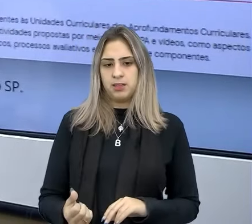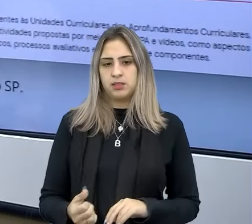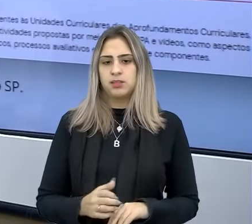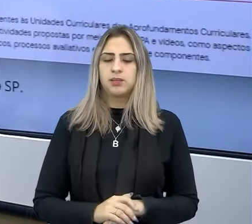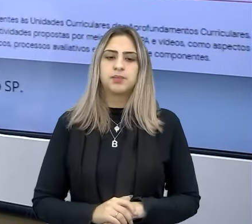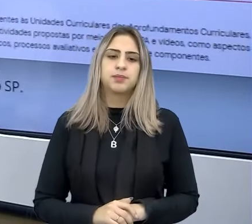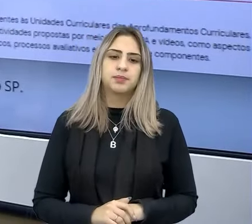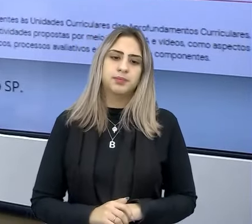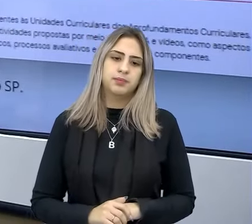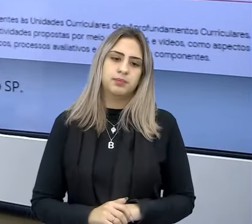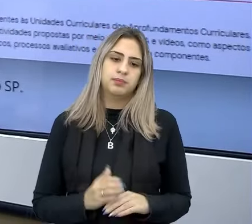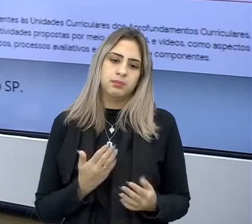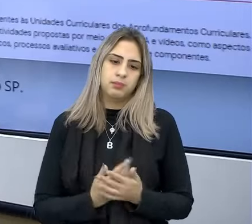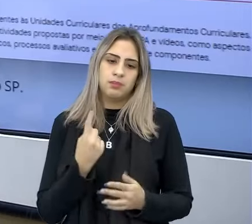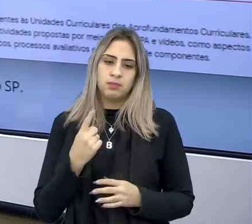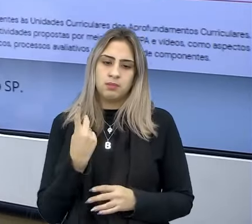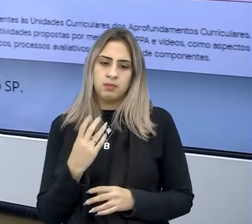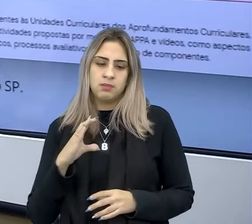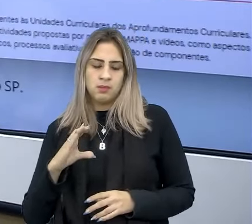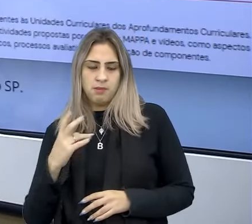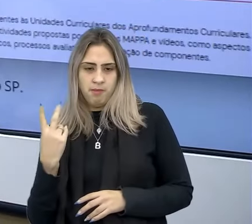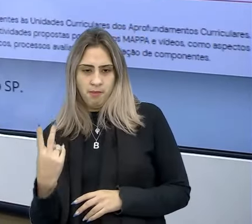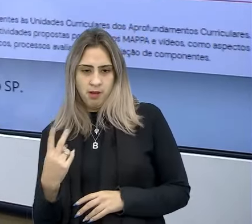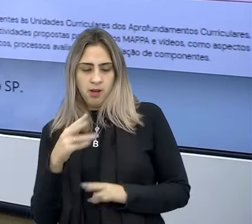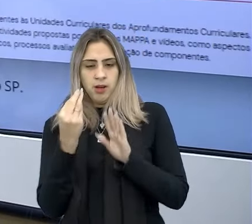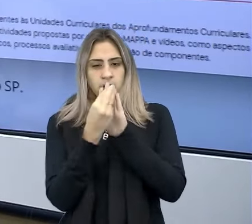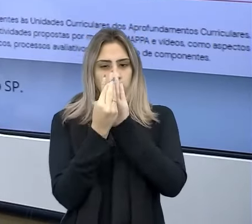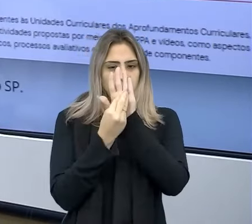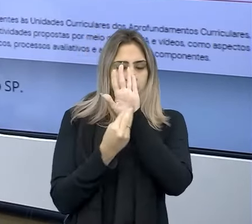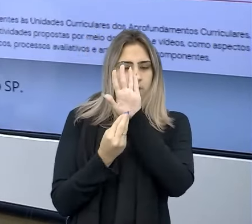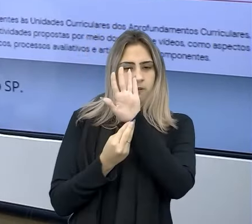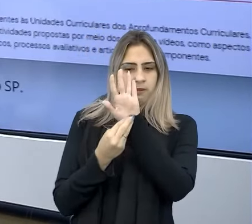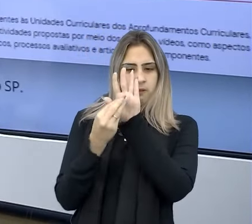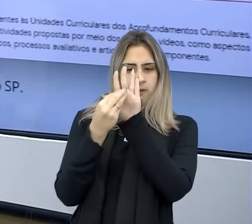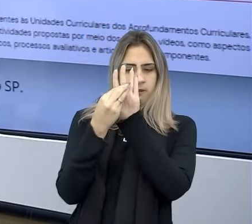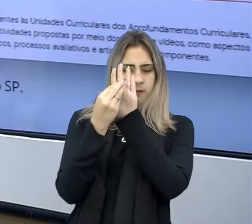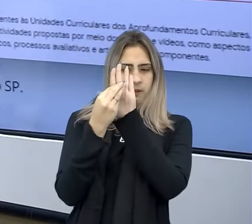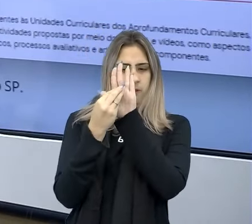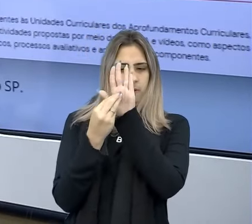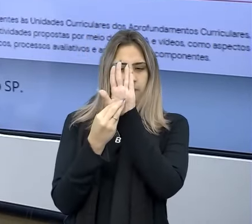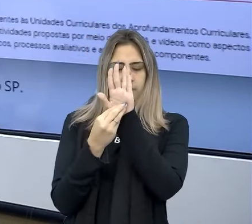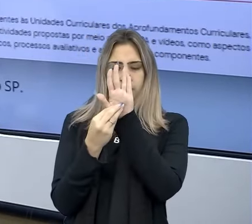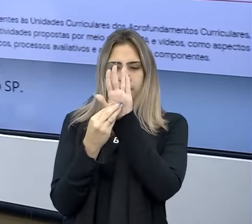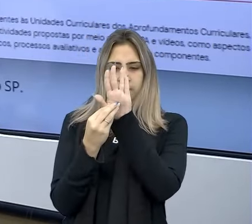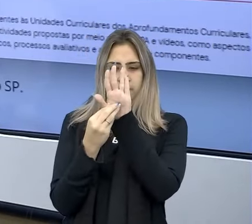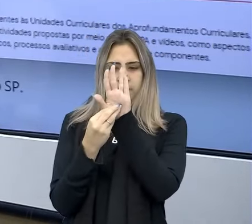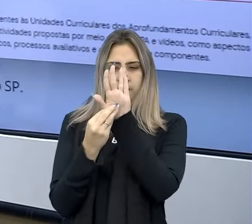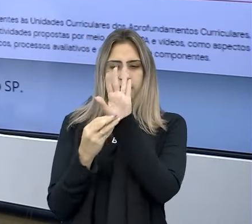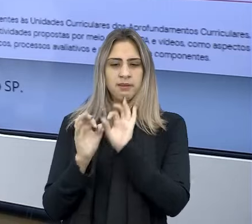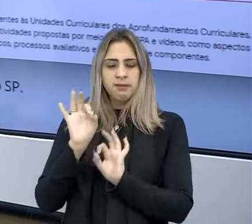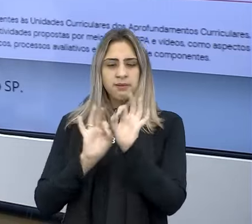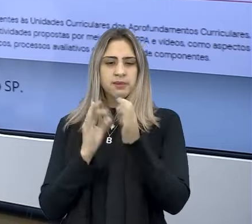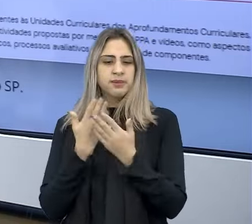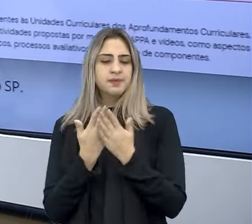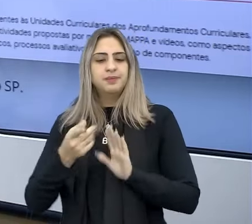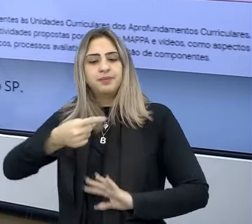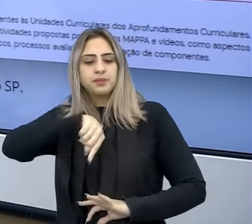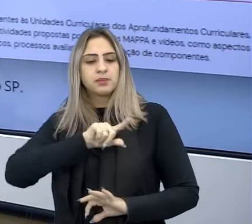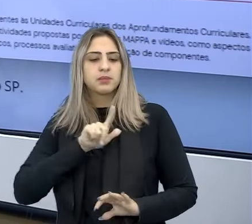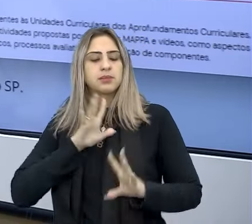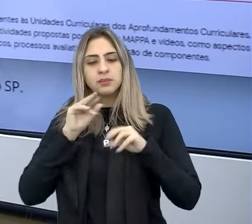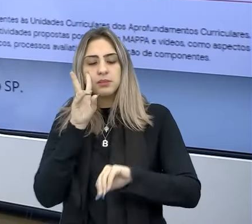a UC2, ela também vai ser colocada aí, e aí vai facilitar na hora de planejar as aulas de vocês, né? Vocês já vão ter aí todos